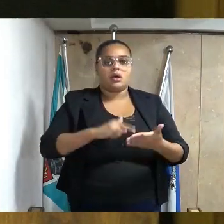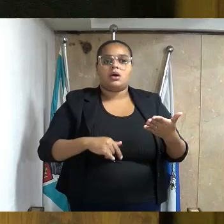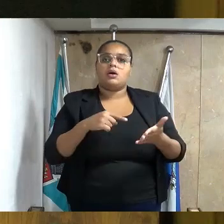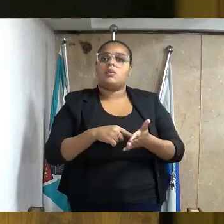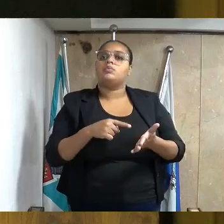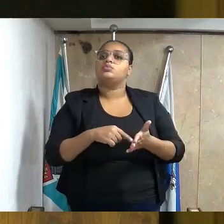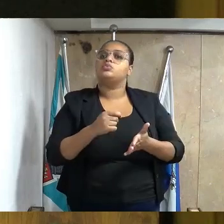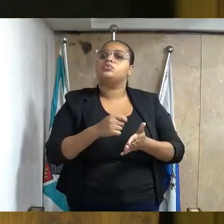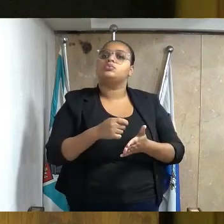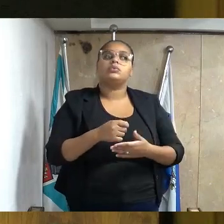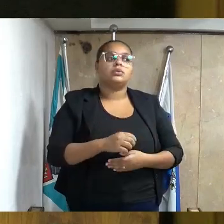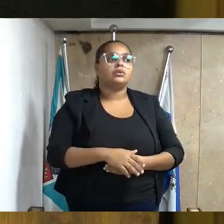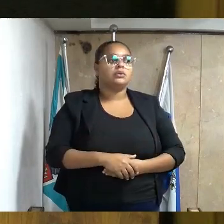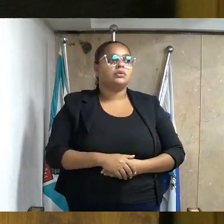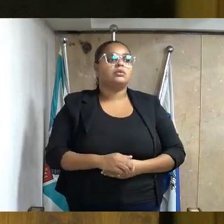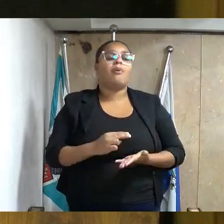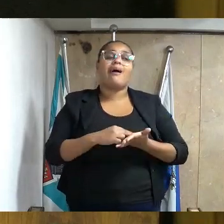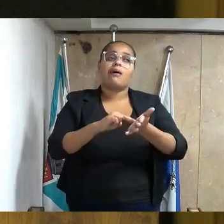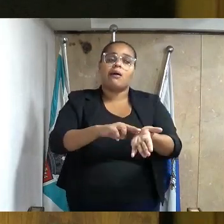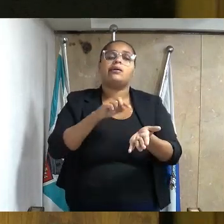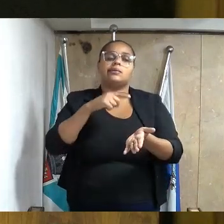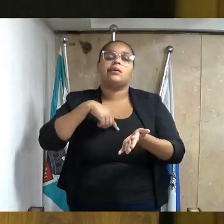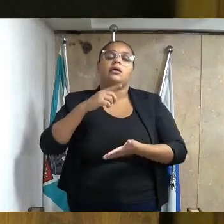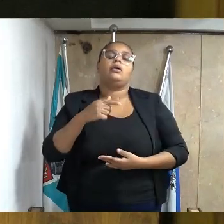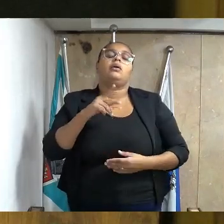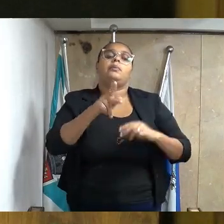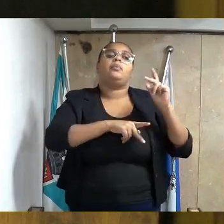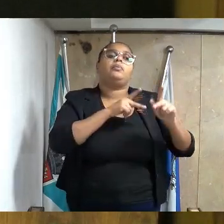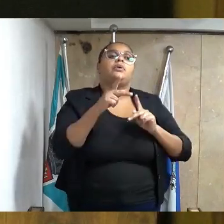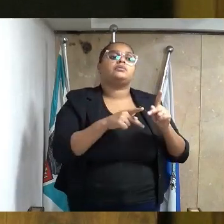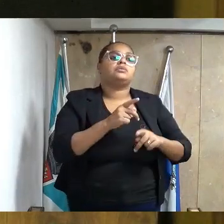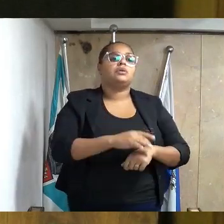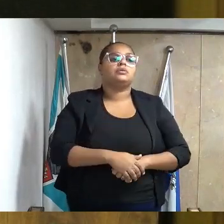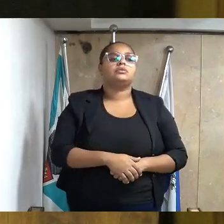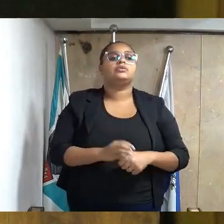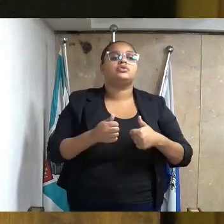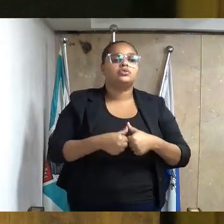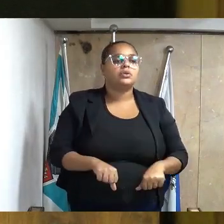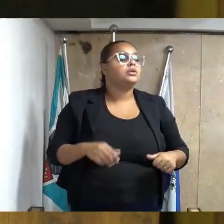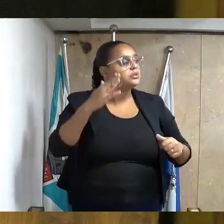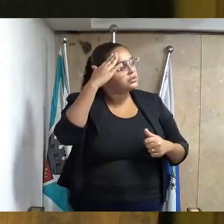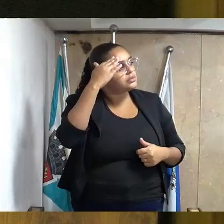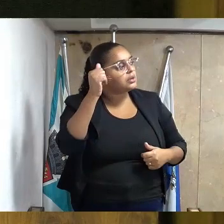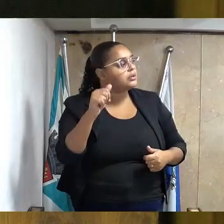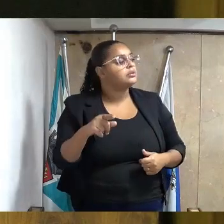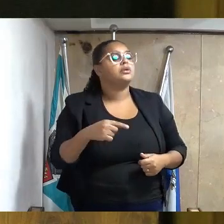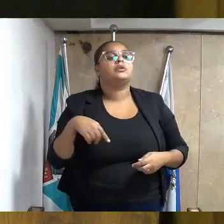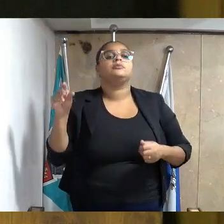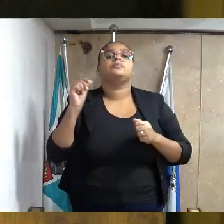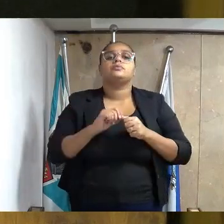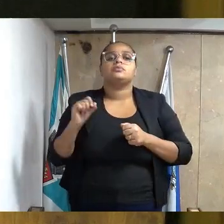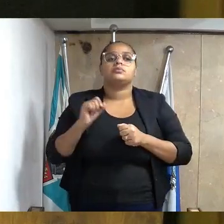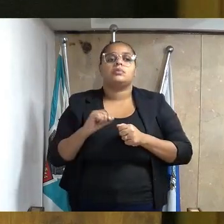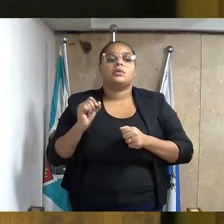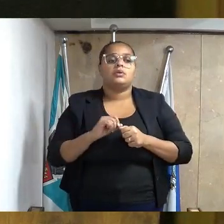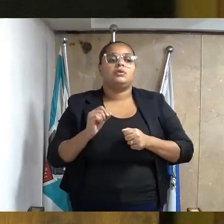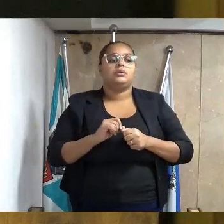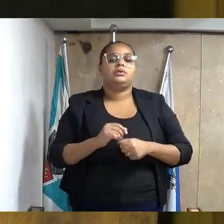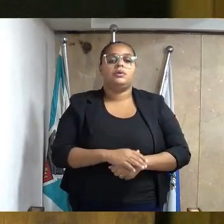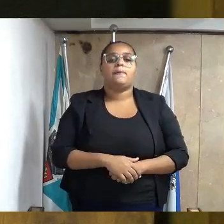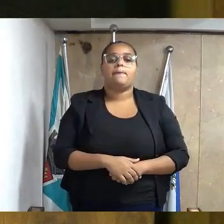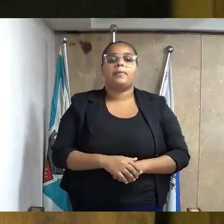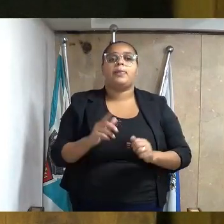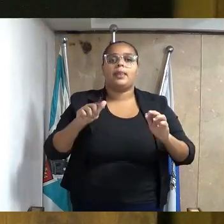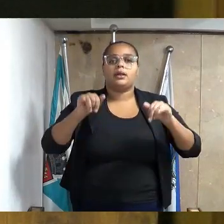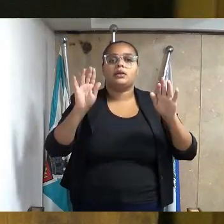ler, para que a população esteja ciente, de fato, de